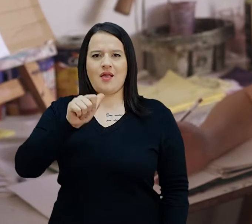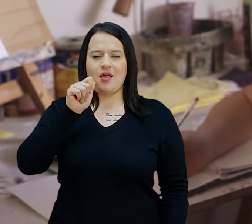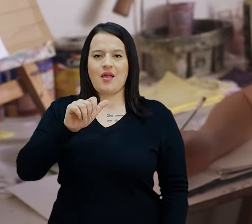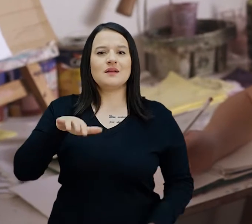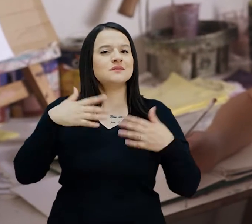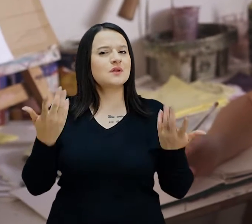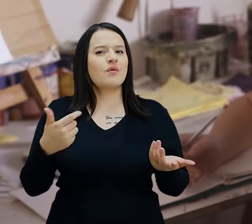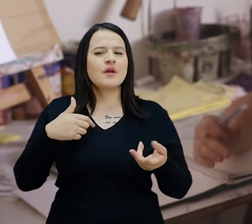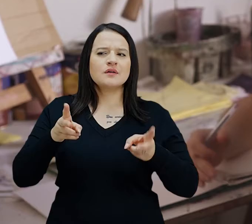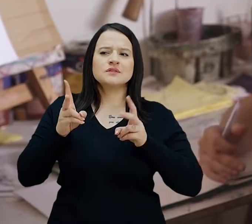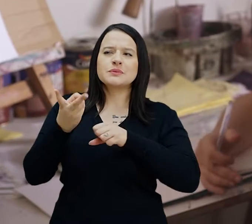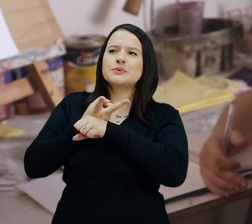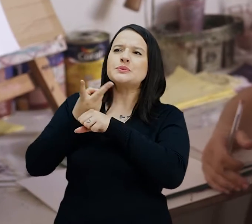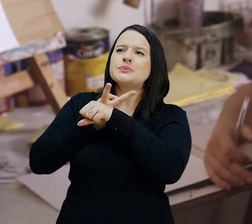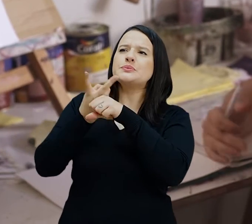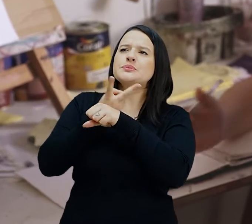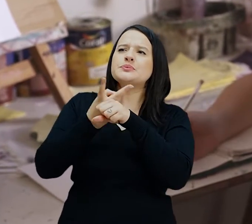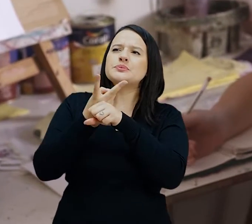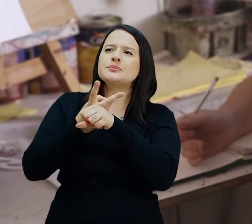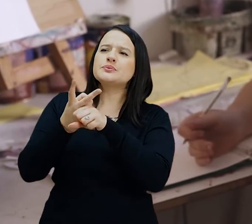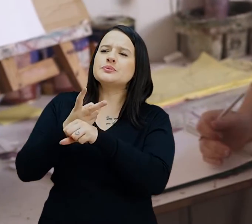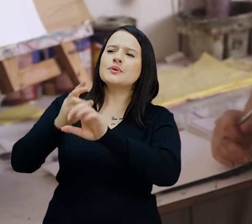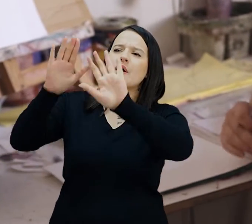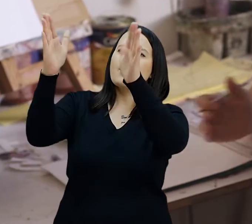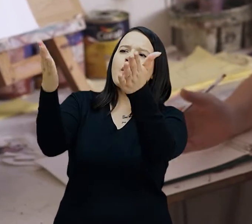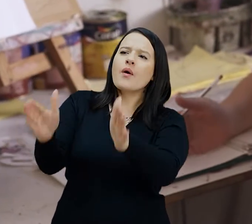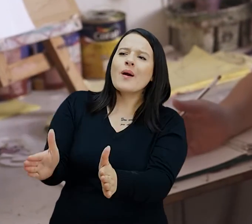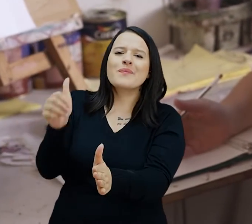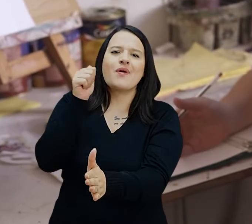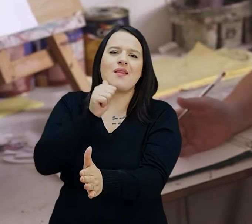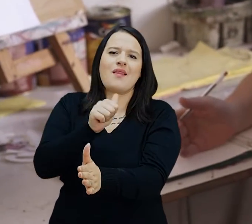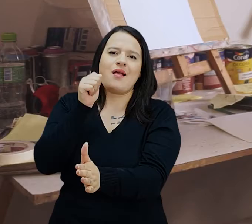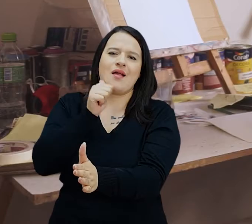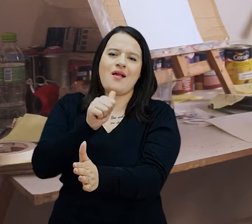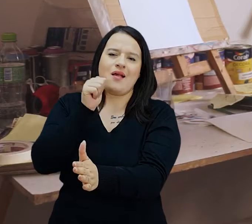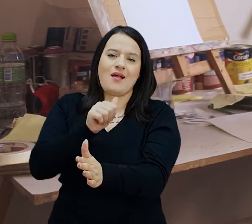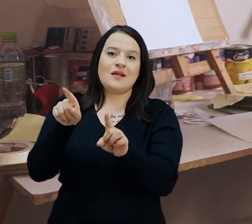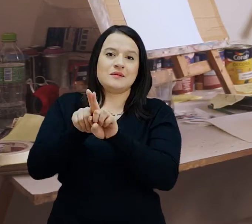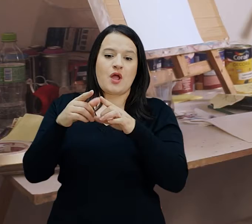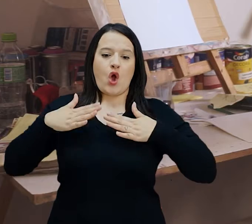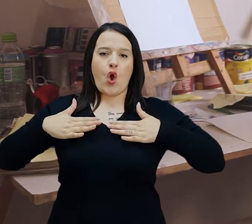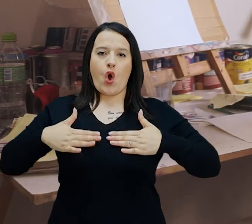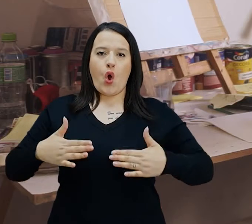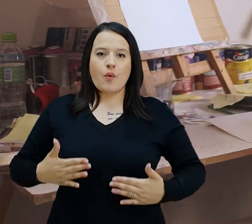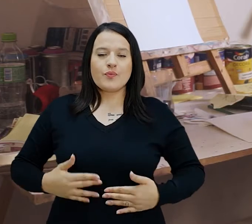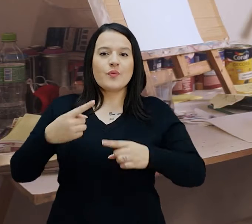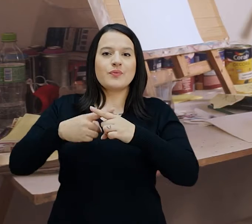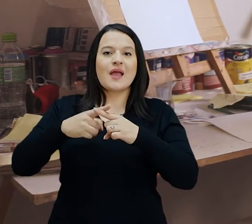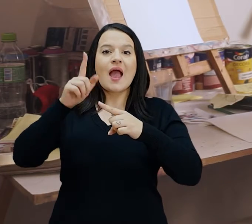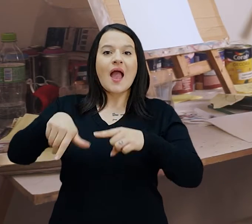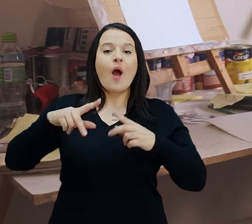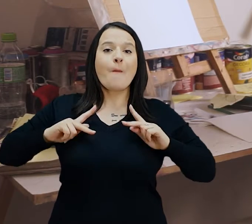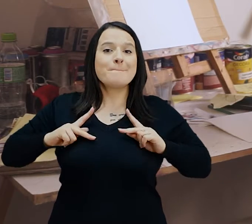mulheres. Então eu sempre busco referência de anatomia feminina, não só feminina, mas anatomia